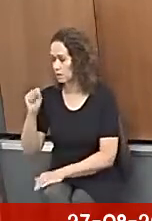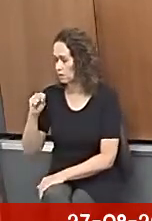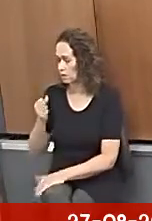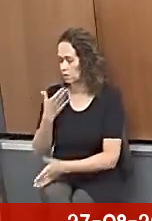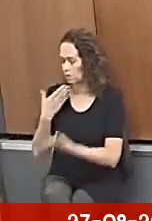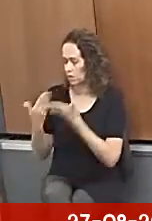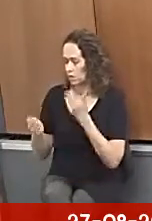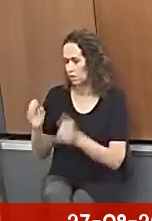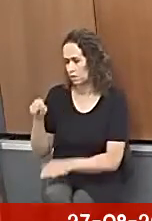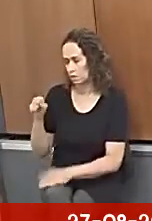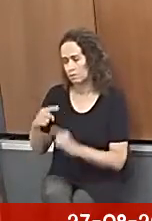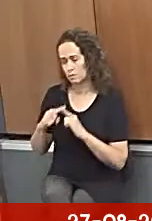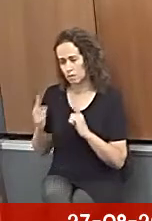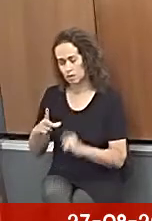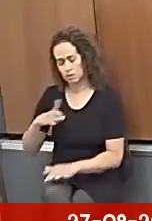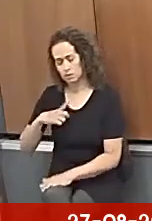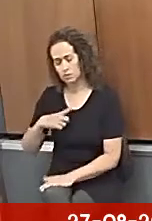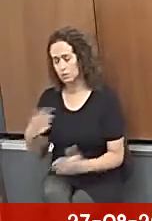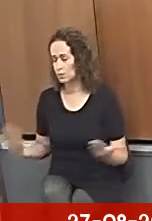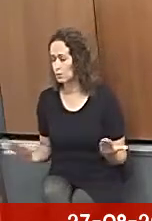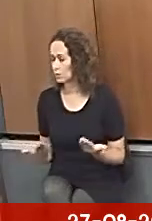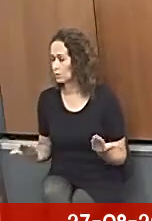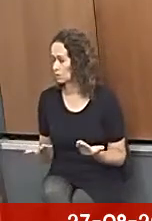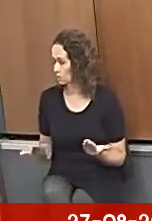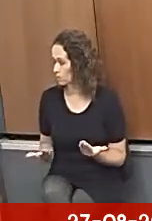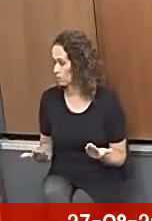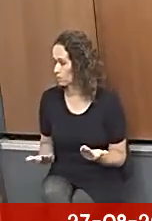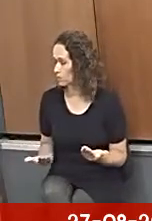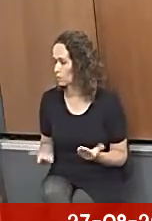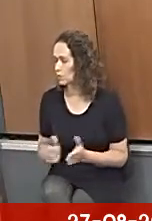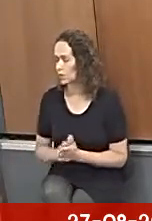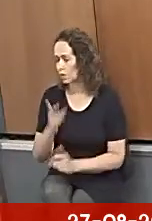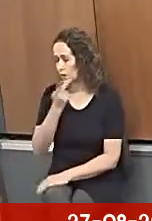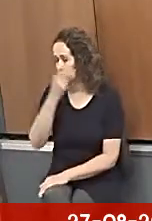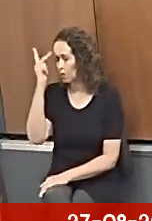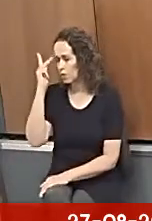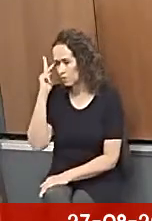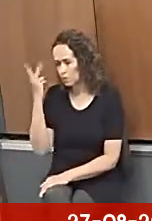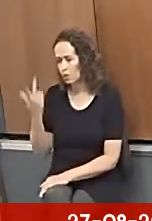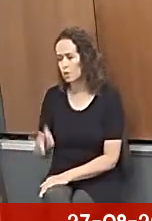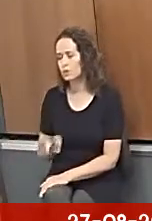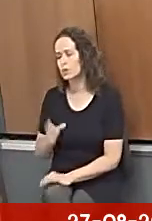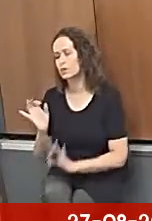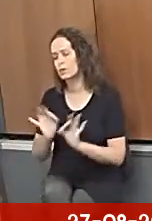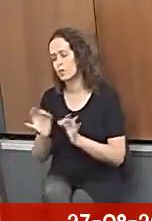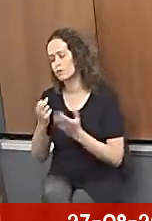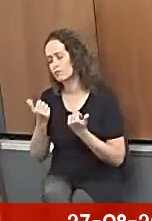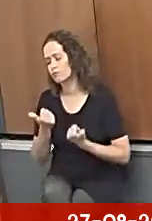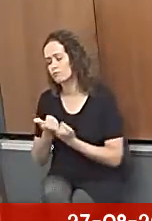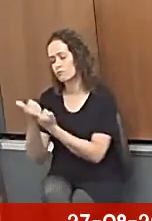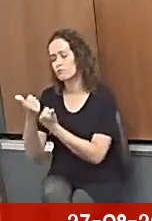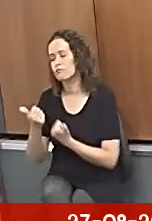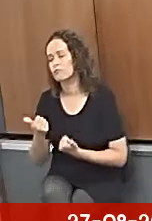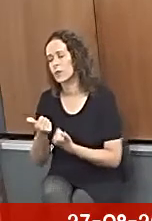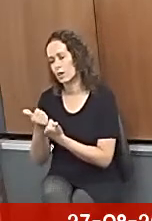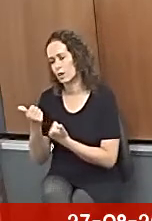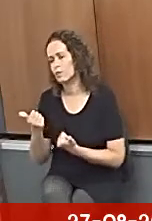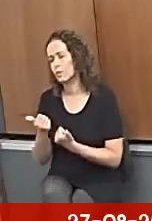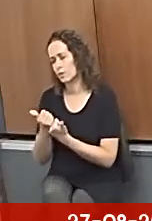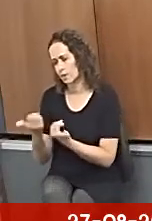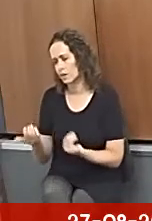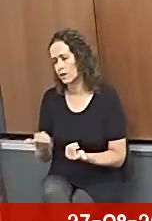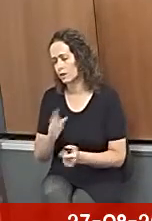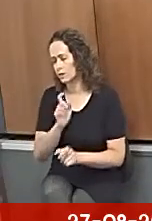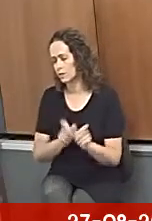mas de fato existe hoje um conjunto de pessoas e de equipamentos dedicados a apoiar as pessoas portadoras de